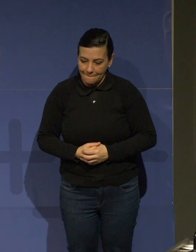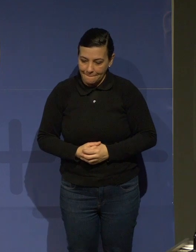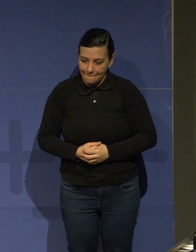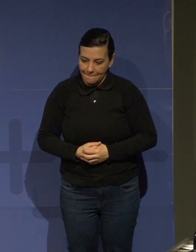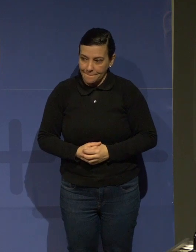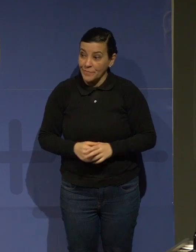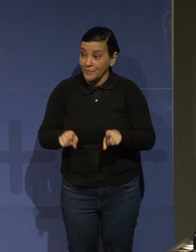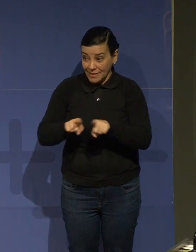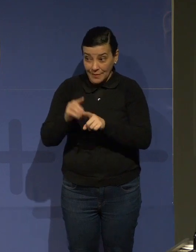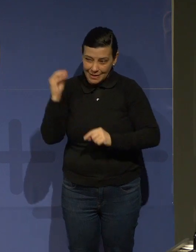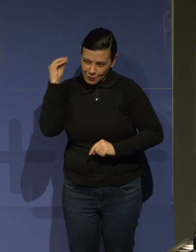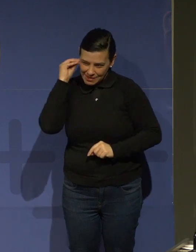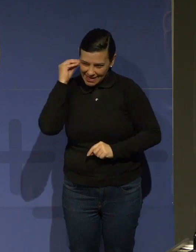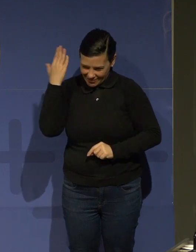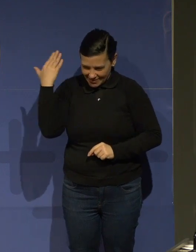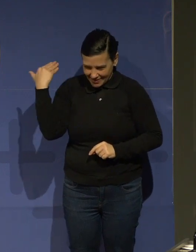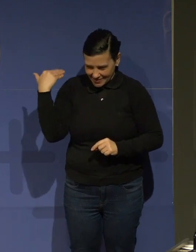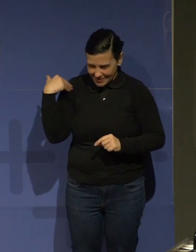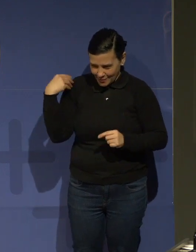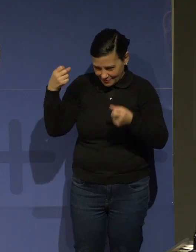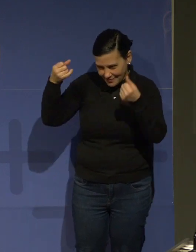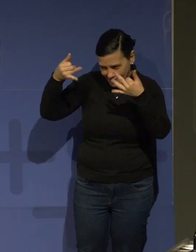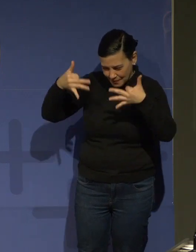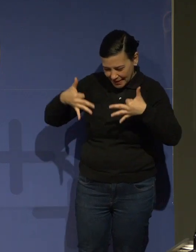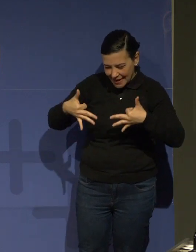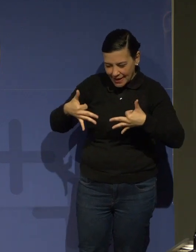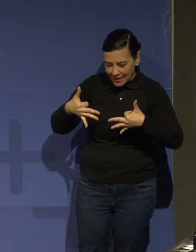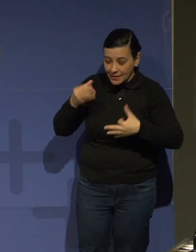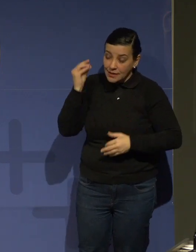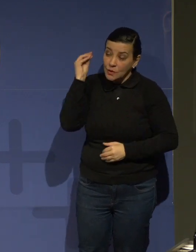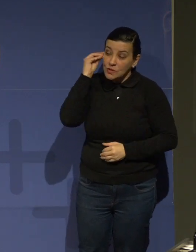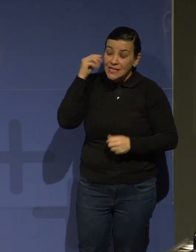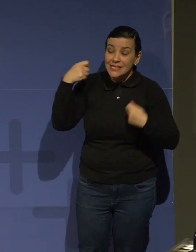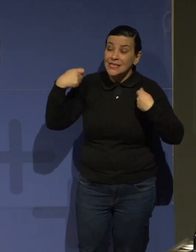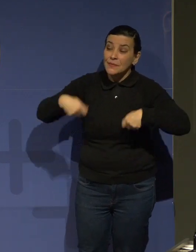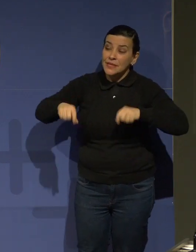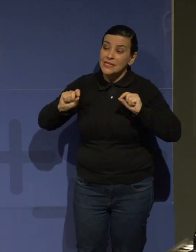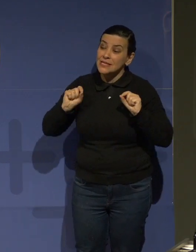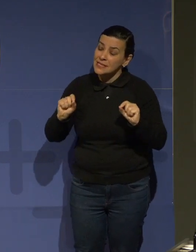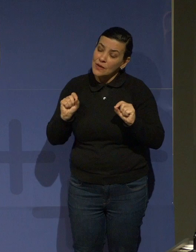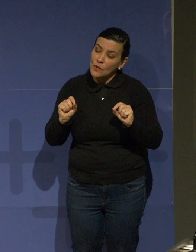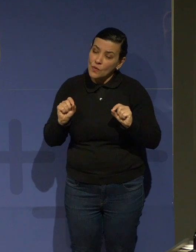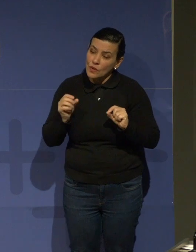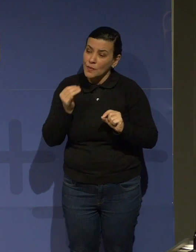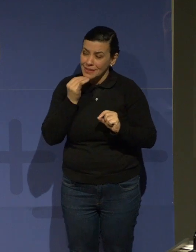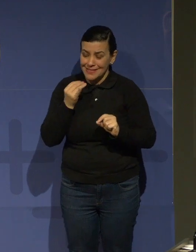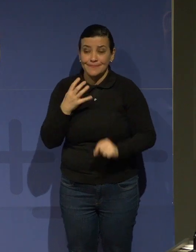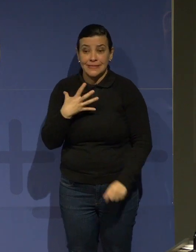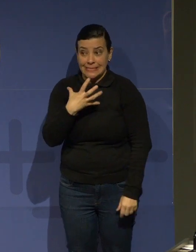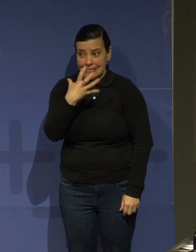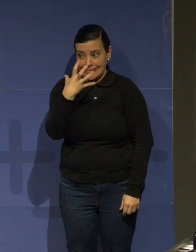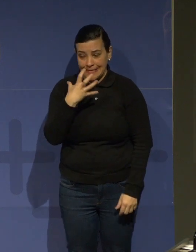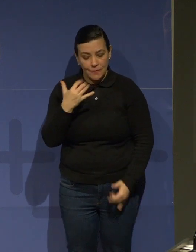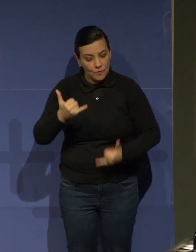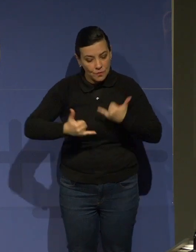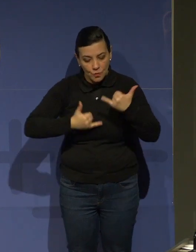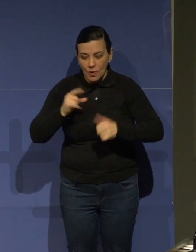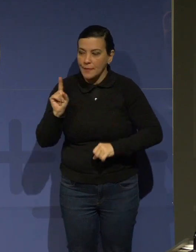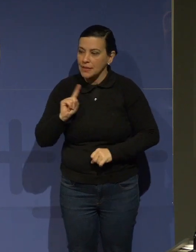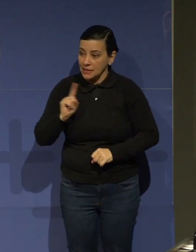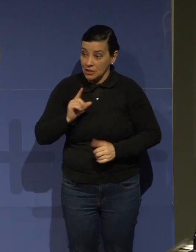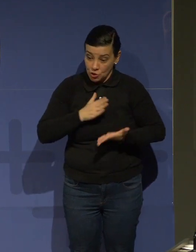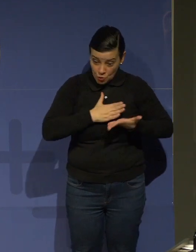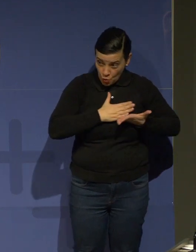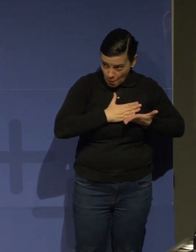os testes que foram mencionados brevemente antes, eles precisam ser levados a sério, durante e no